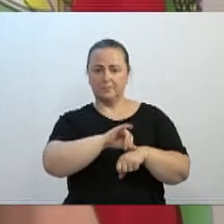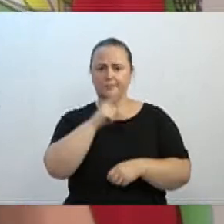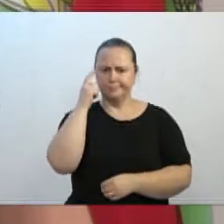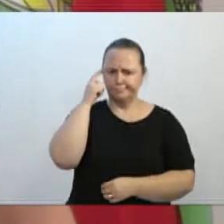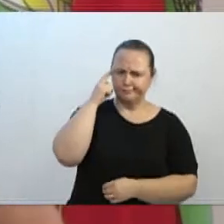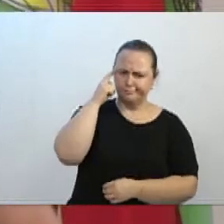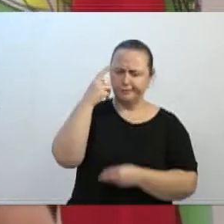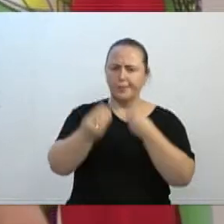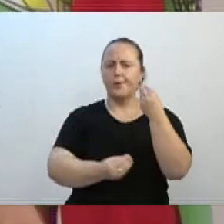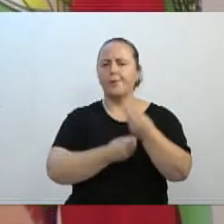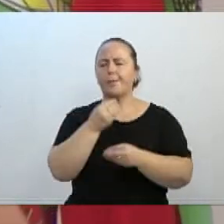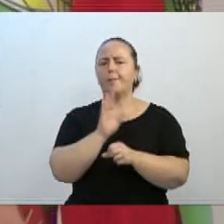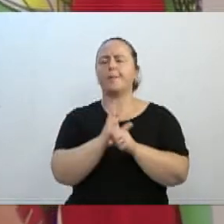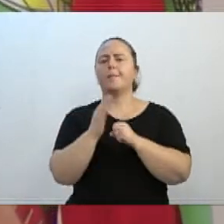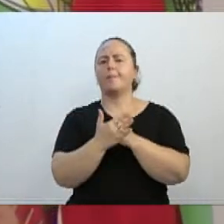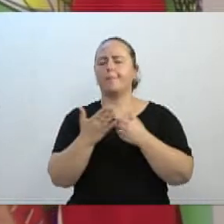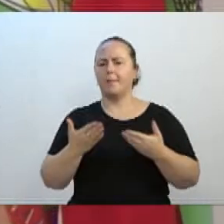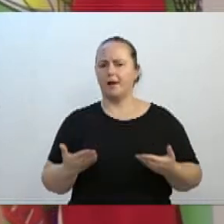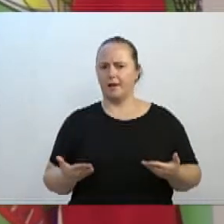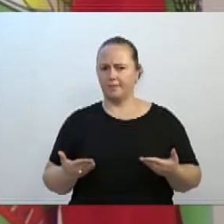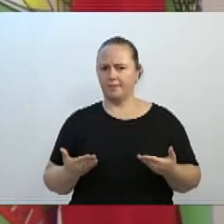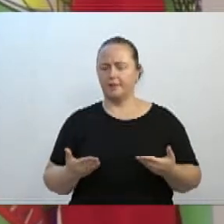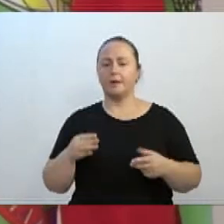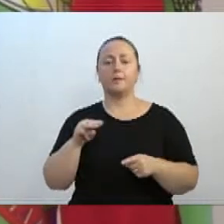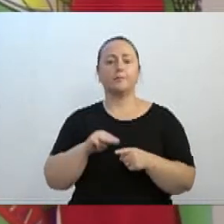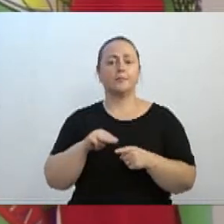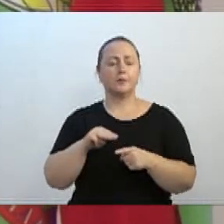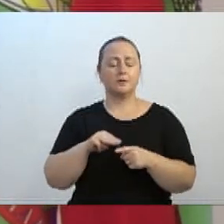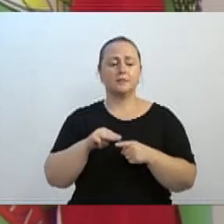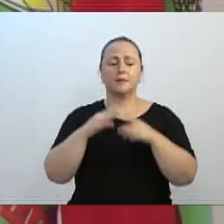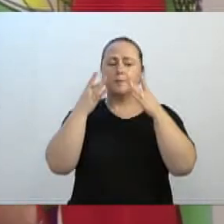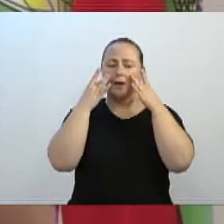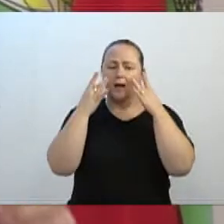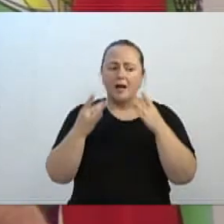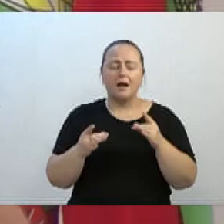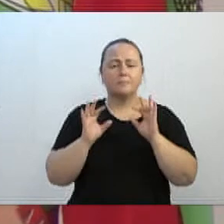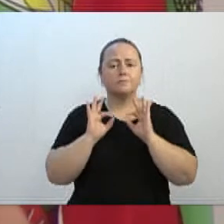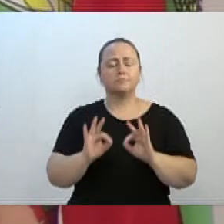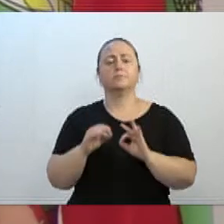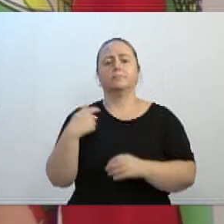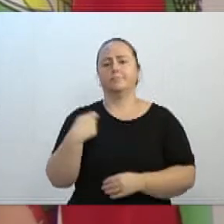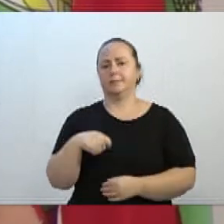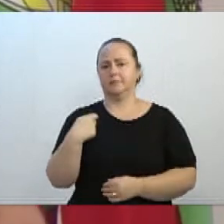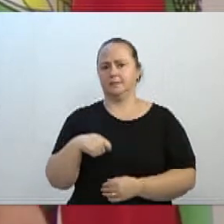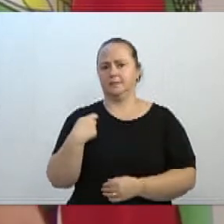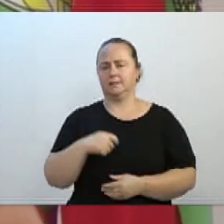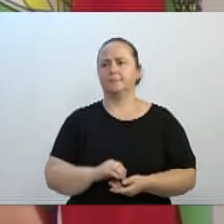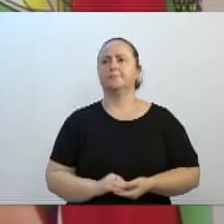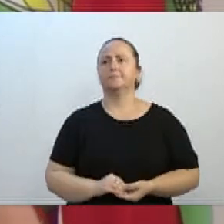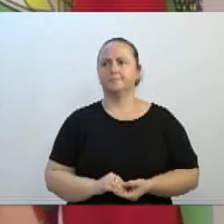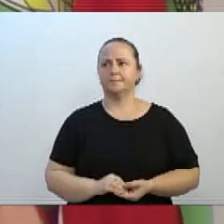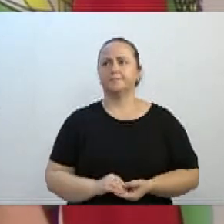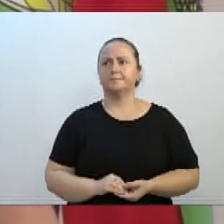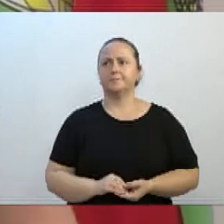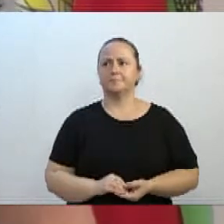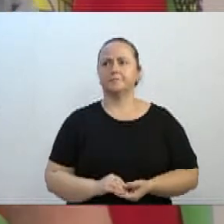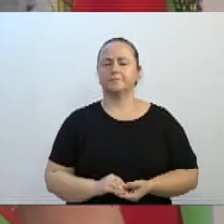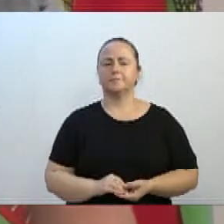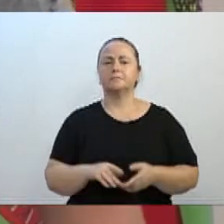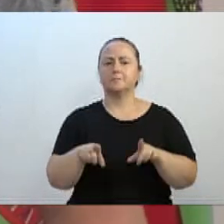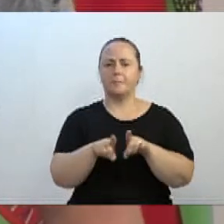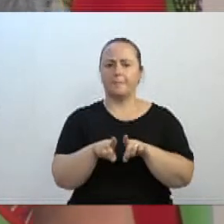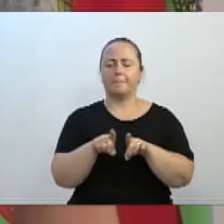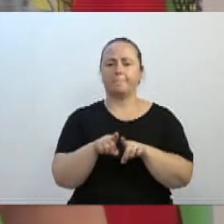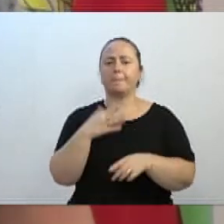bairros. Então, o município precisa, sim, dar mais atenção aos cuidados com o mobiliário urbano. E agora eu gostaria de pedir, inclusive,